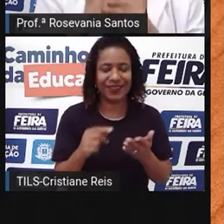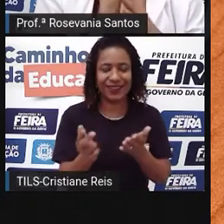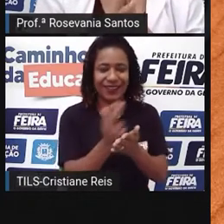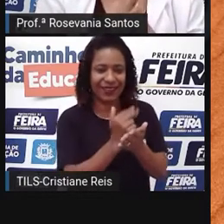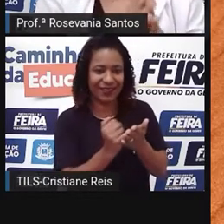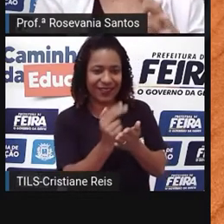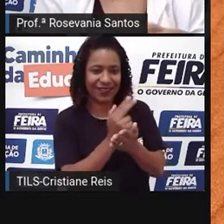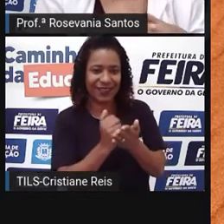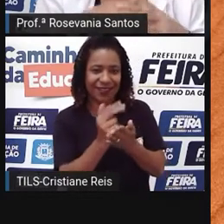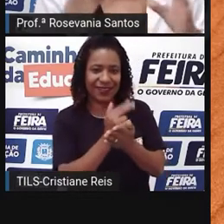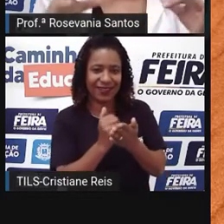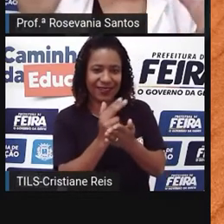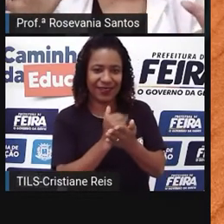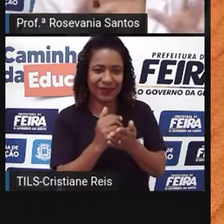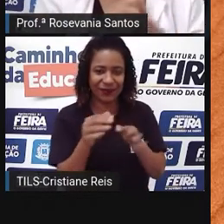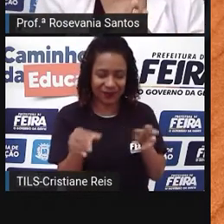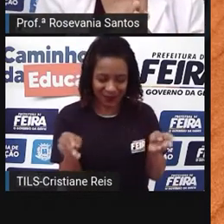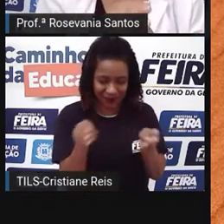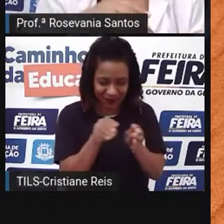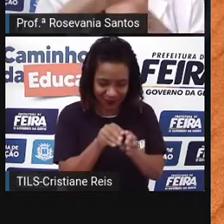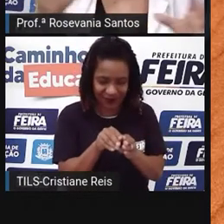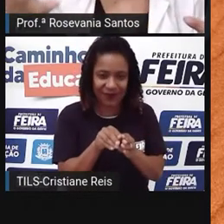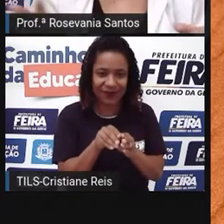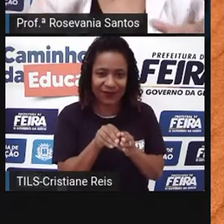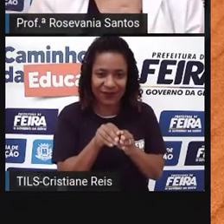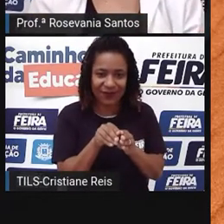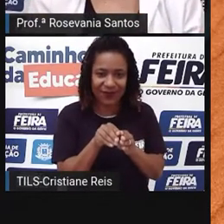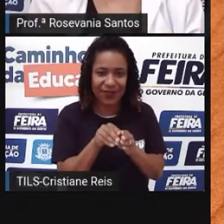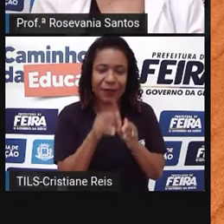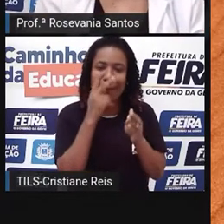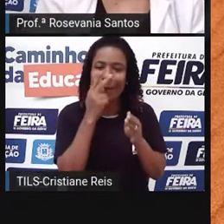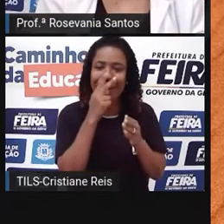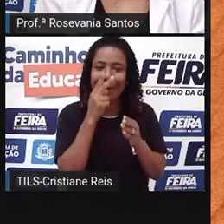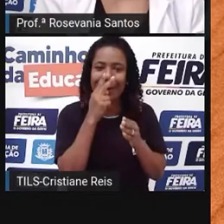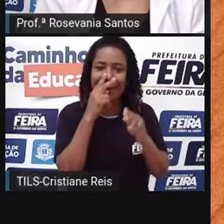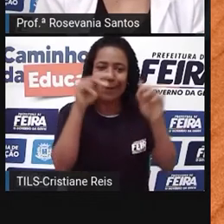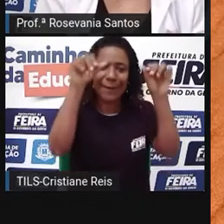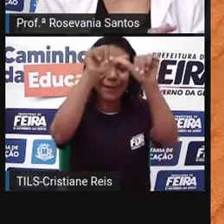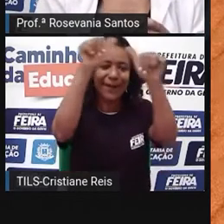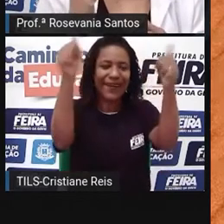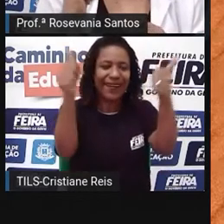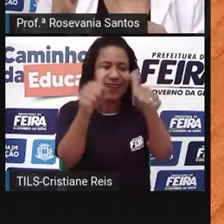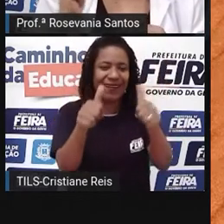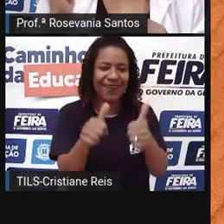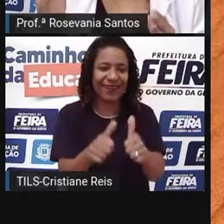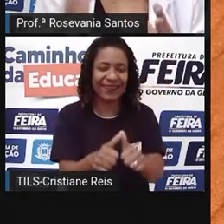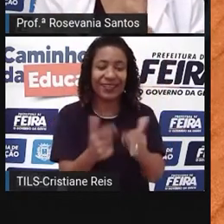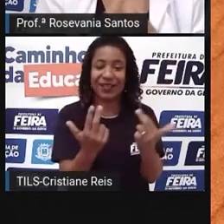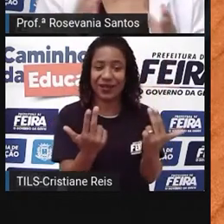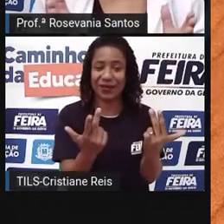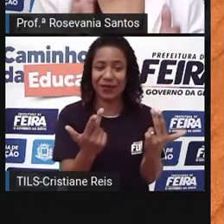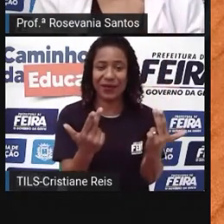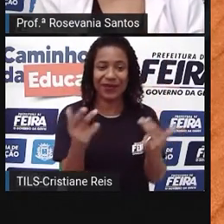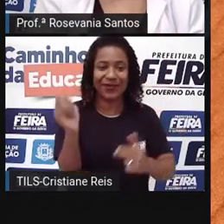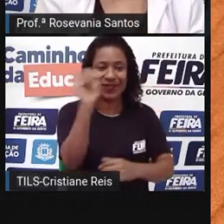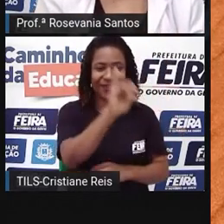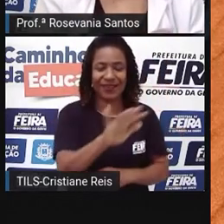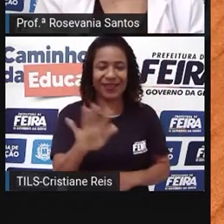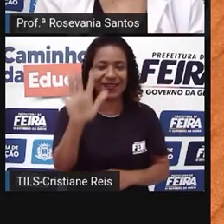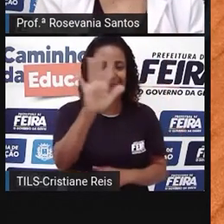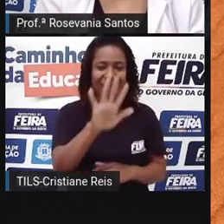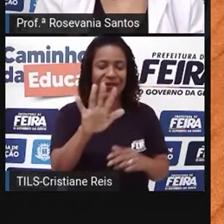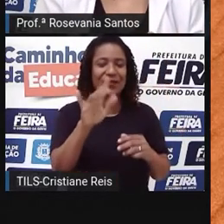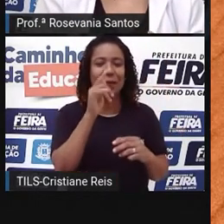você vê isso. Então, a gente, né, professor de geografia, adora usar esse esqueminha, né, esse modelinho para dizer sobre